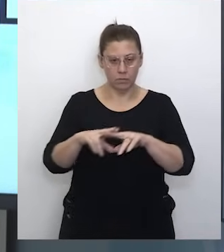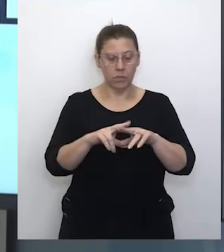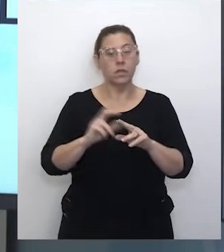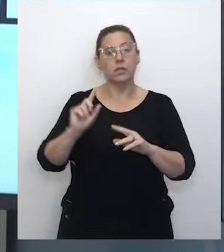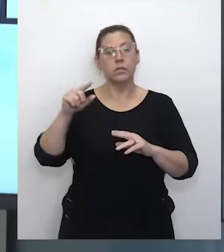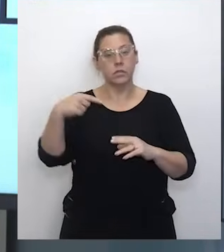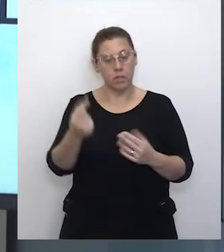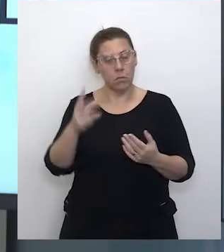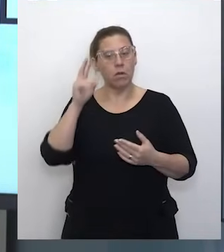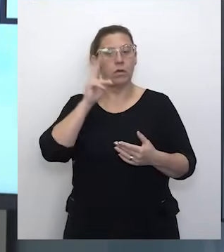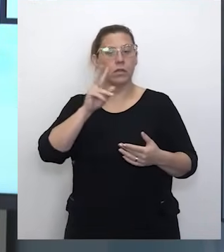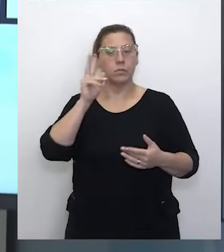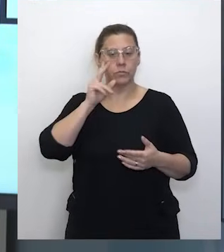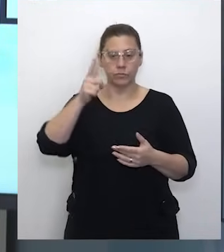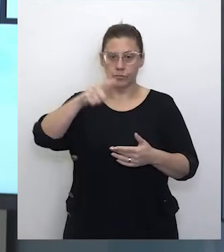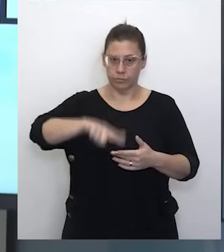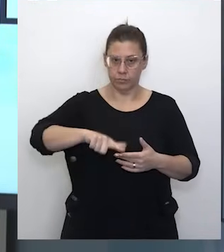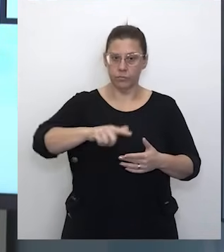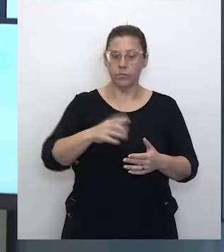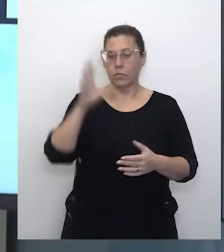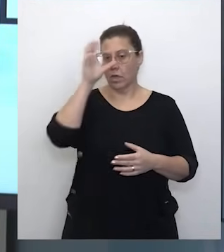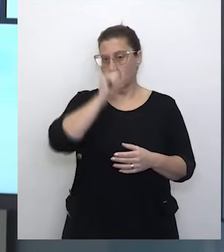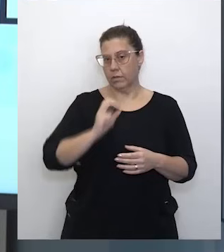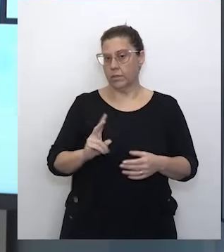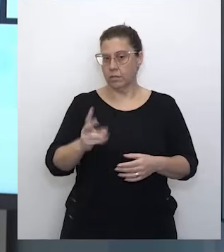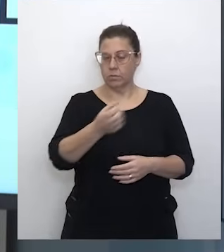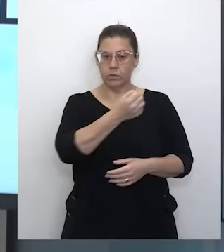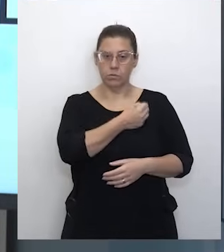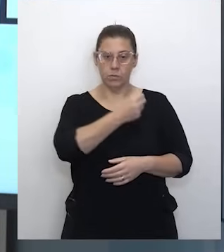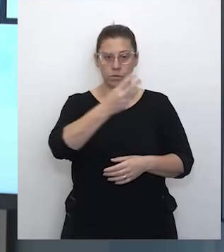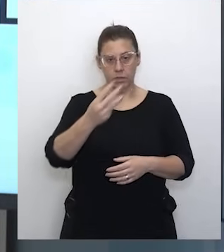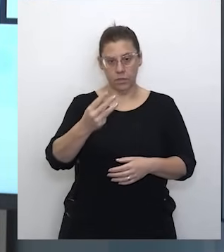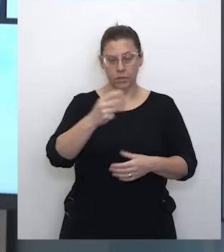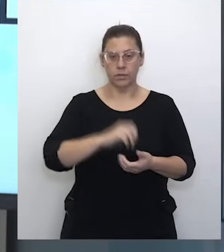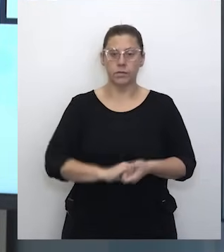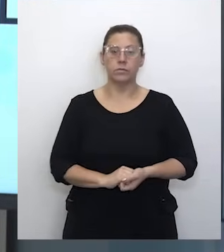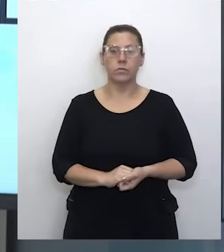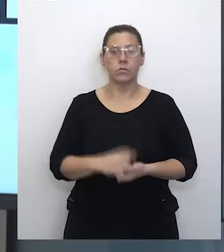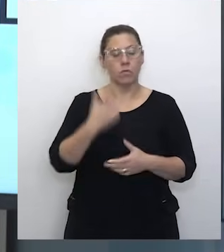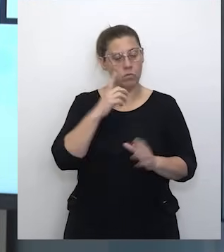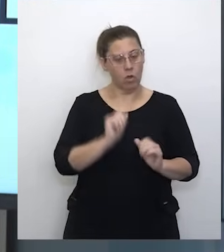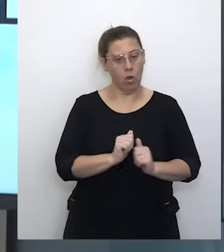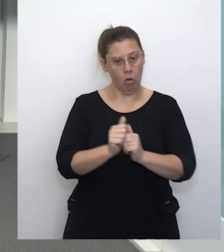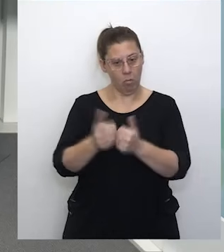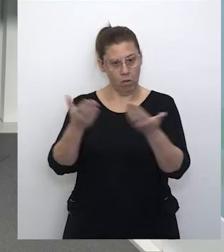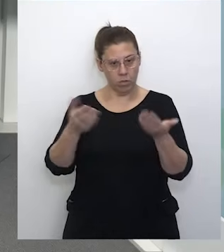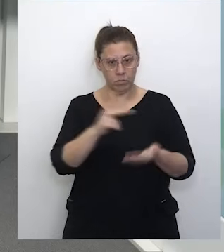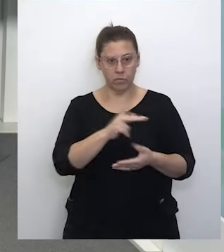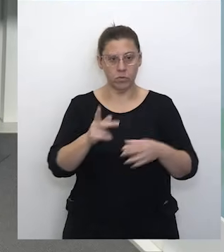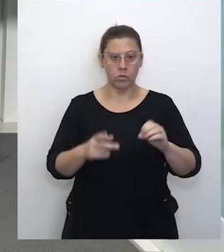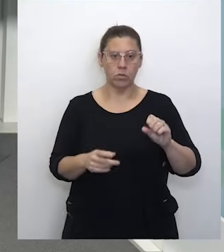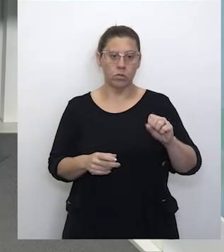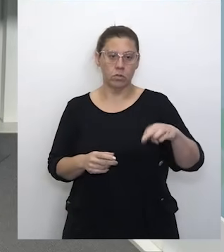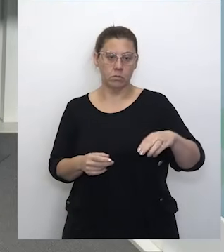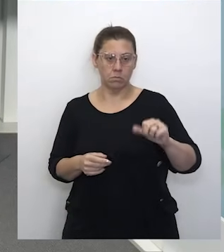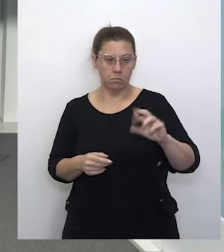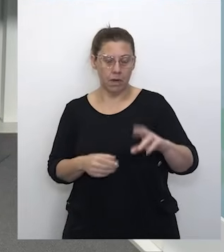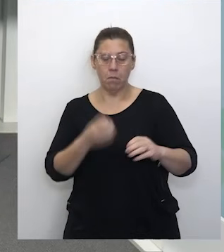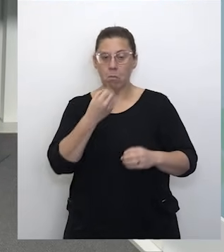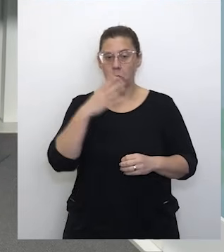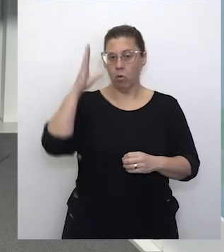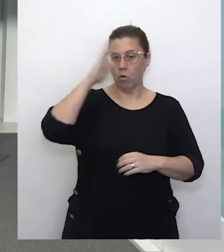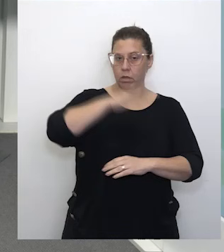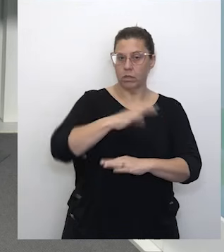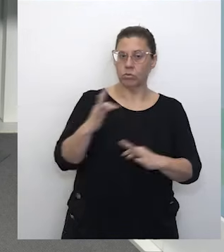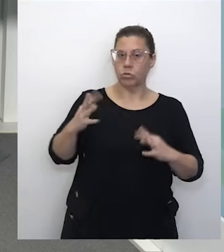depois a gente recomeça com o Aprender Sempre, volume 3, tá certo? Para nos acompanhar hoje, o professor Osmar. Boa tarde, Osmar. Boa tarde, Viviane. Boa tarde a todos